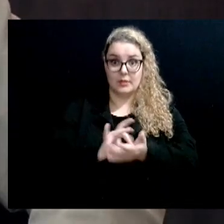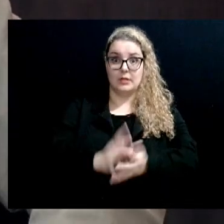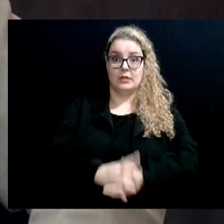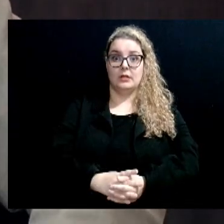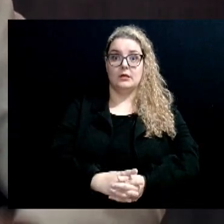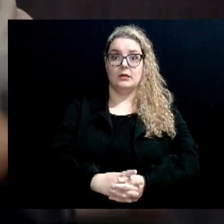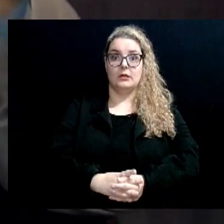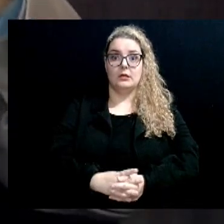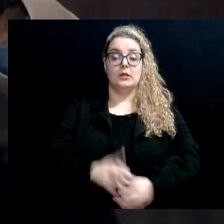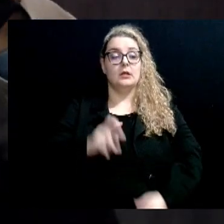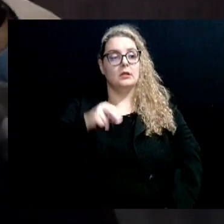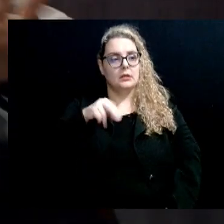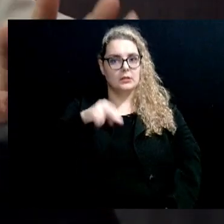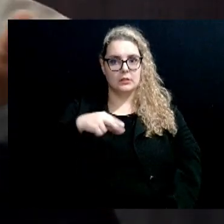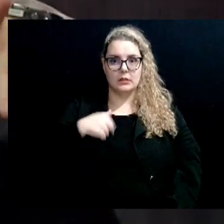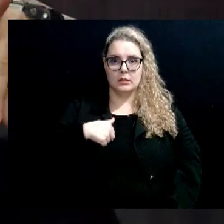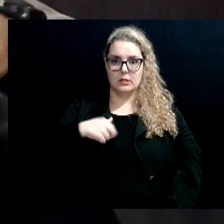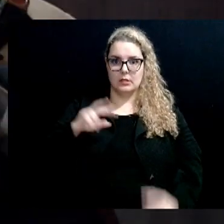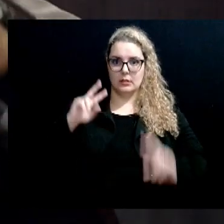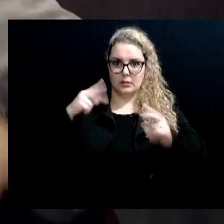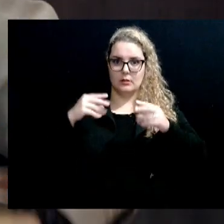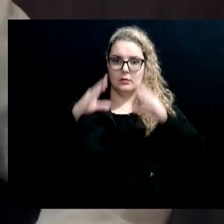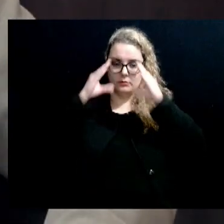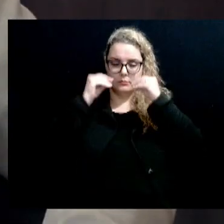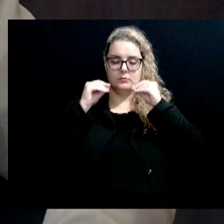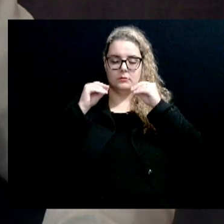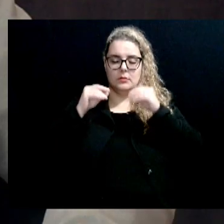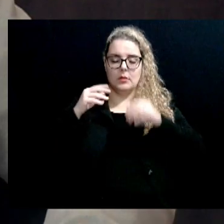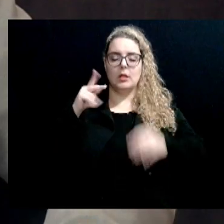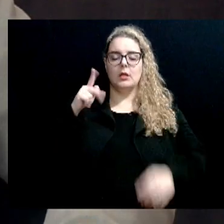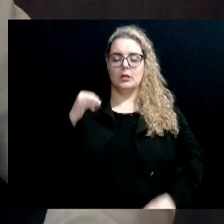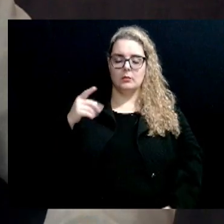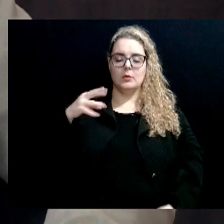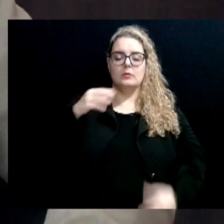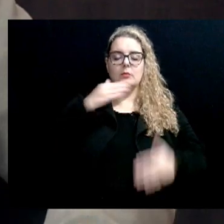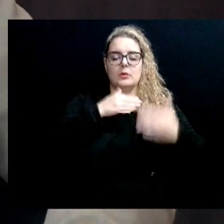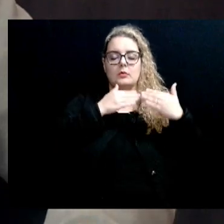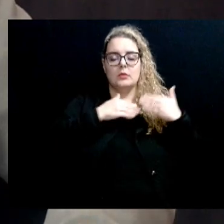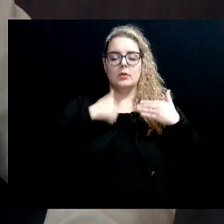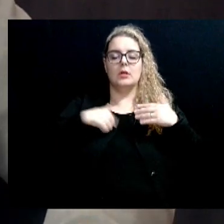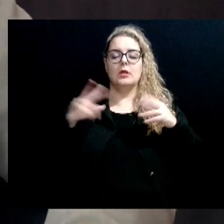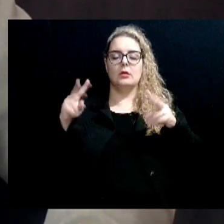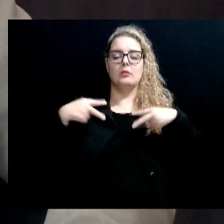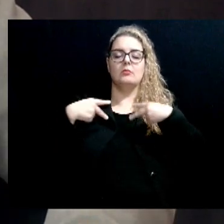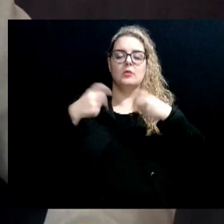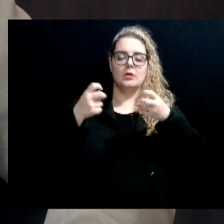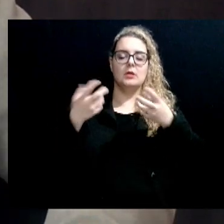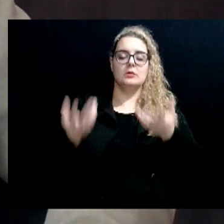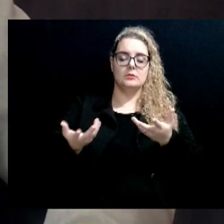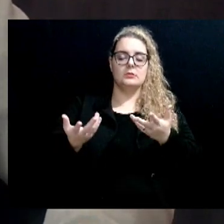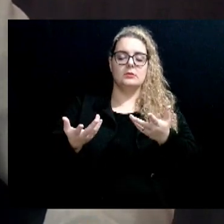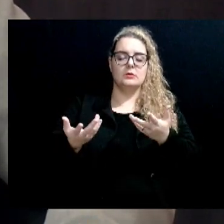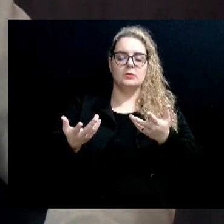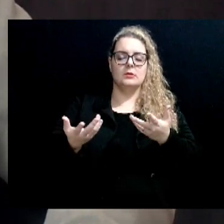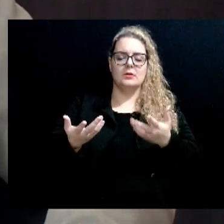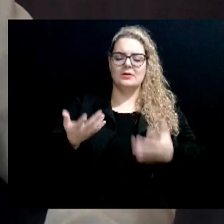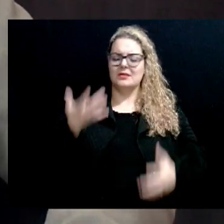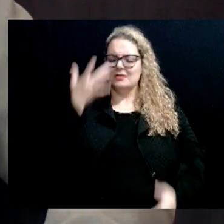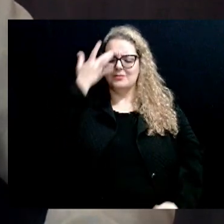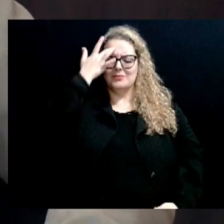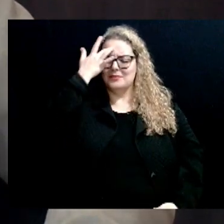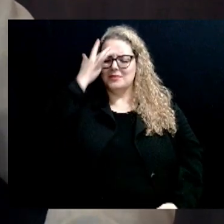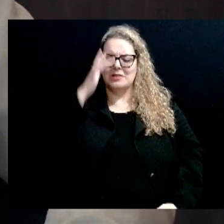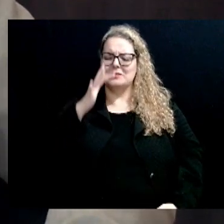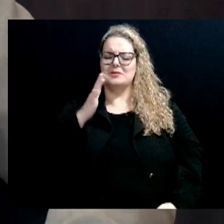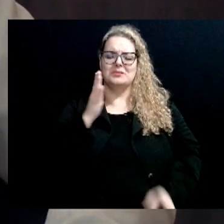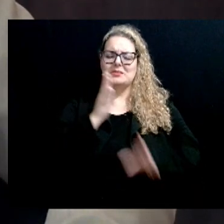tô me vendo, ela aqui de olho fechado, hipnotizada, passando por uma regressão, eu estou me vendo mas eu não sei se eu quero descobrir quem eu realmente sou. E eu achei